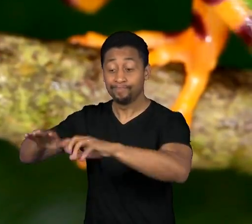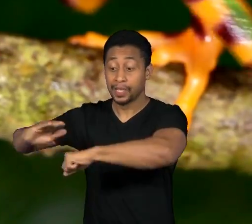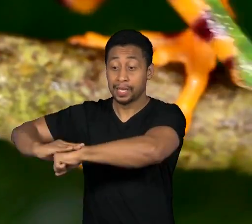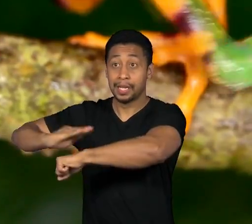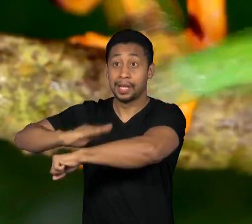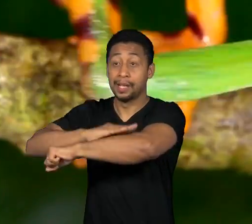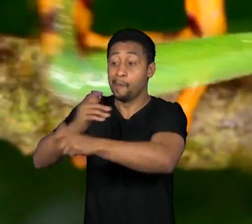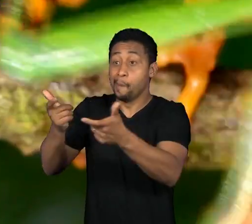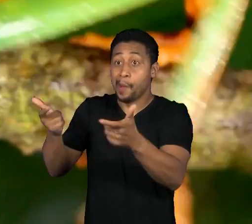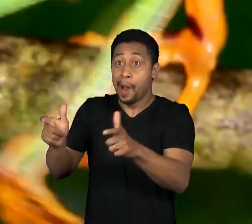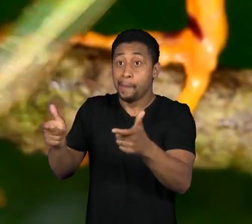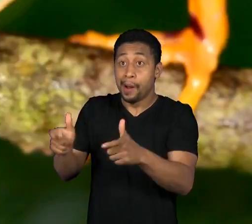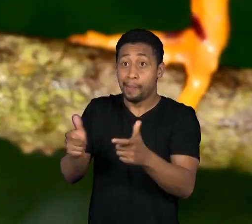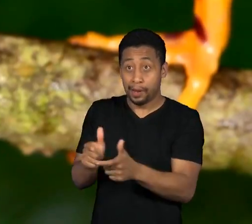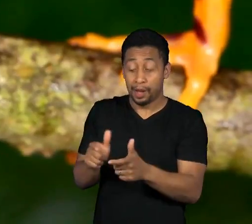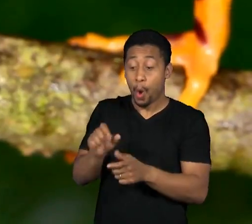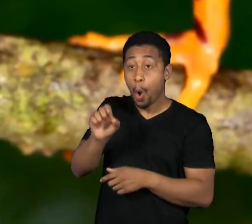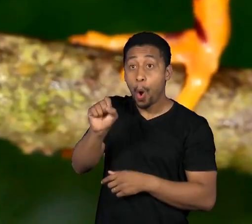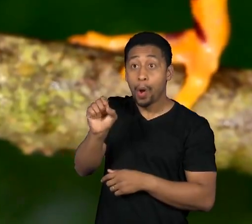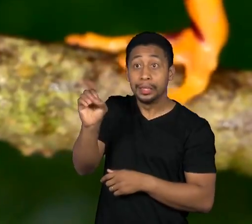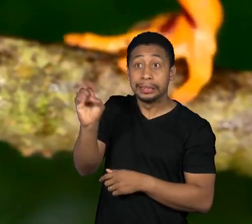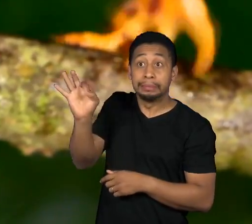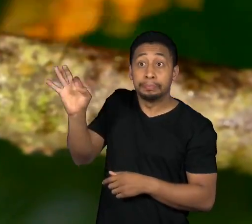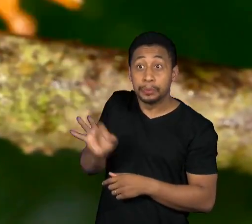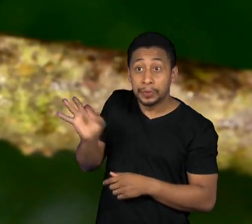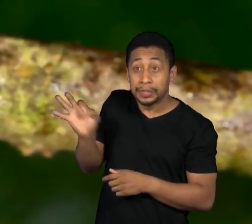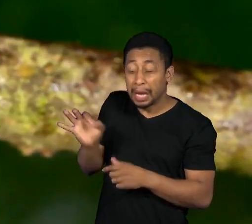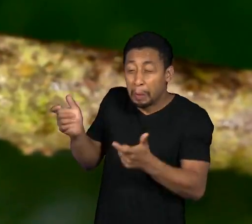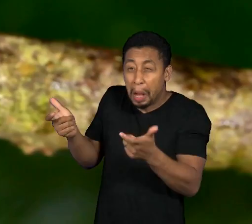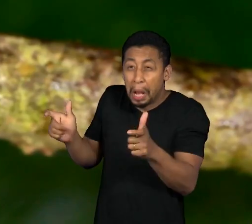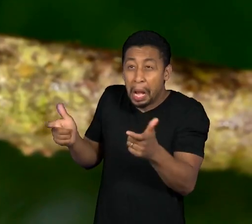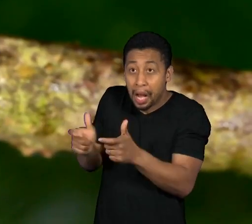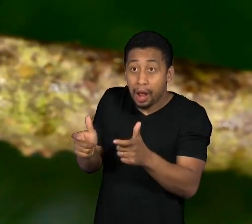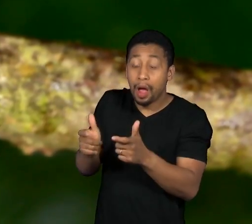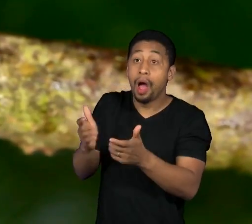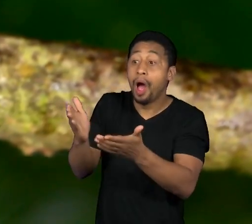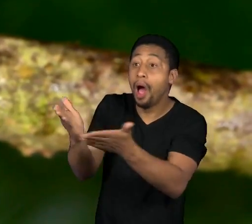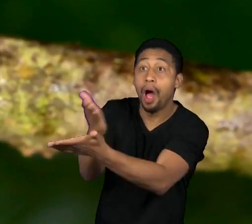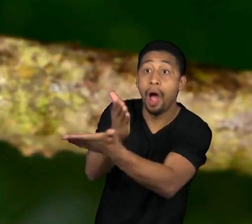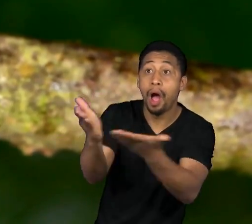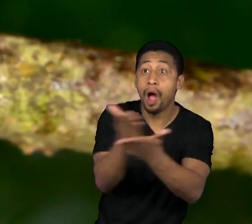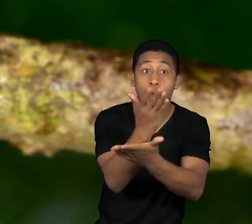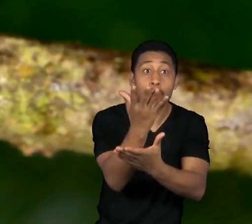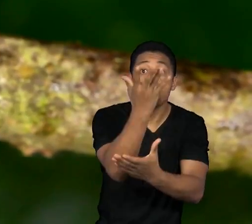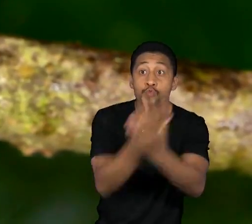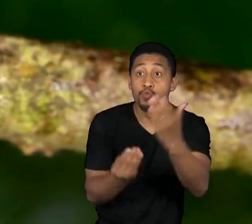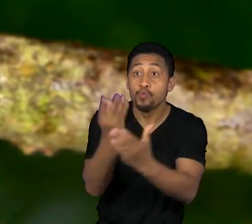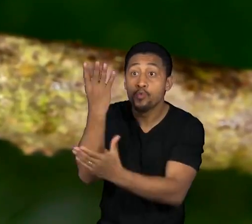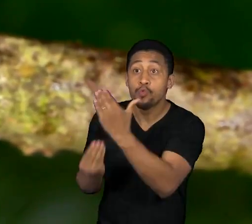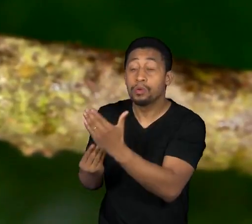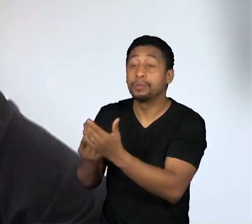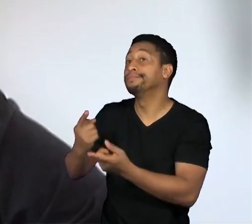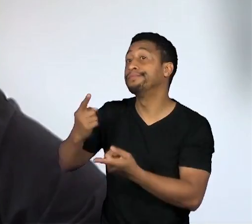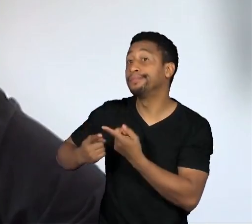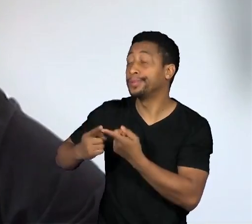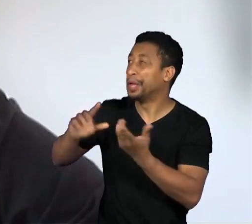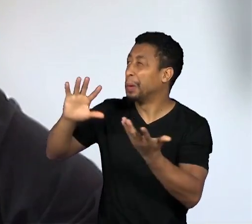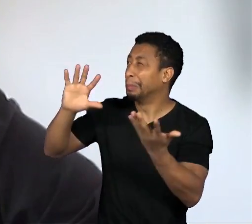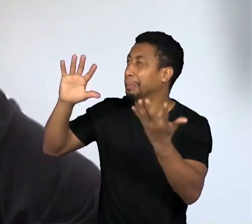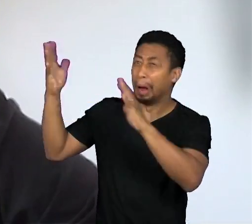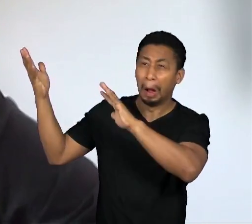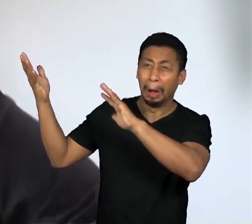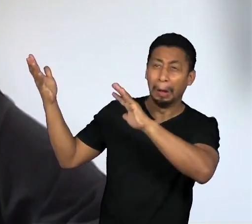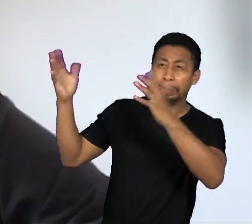80%. 300 chegaram perto de desaparecer, sobretudo pela crise climática. Isso chama